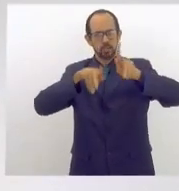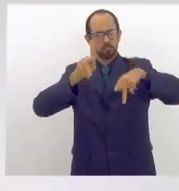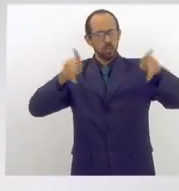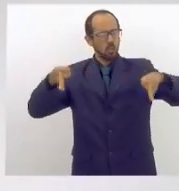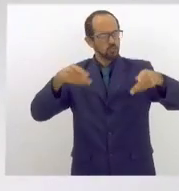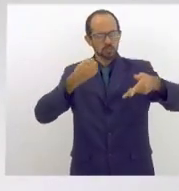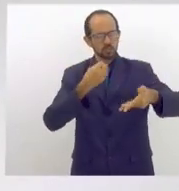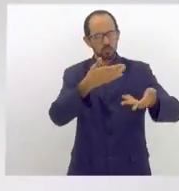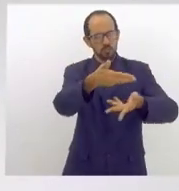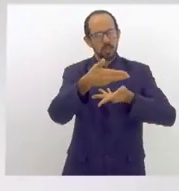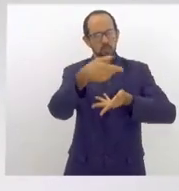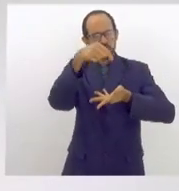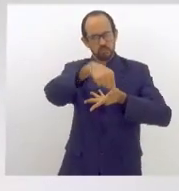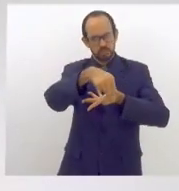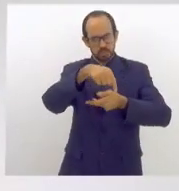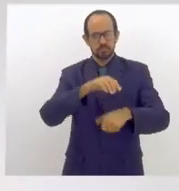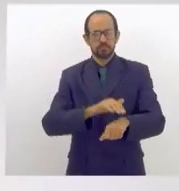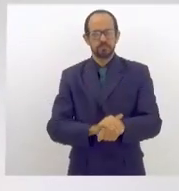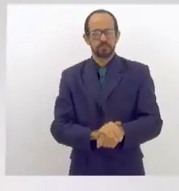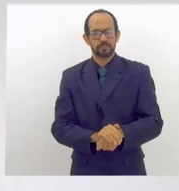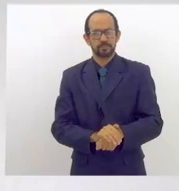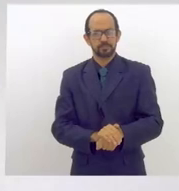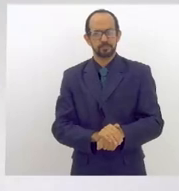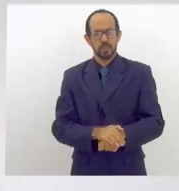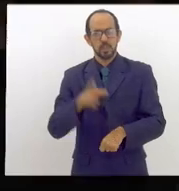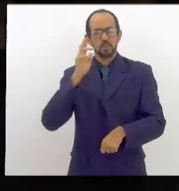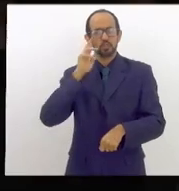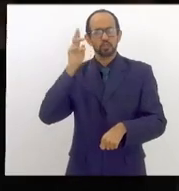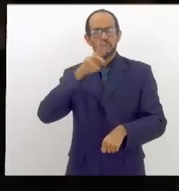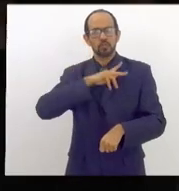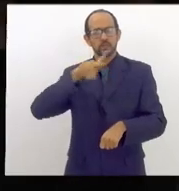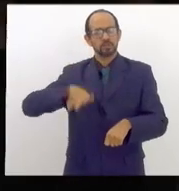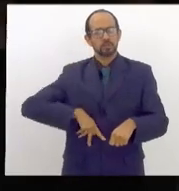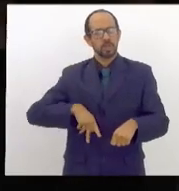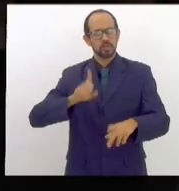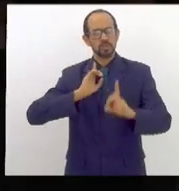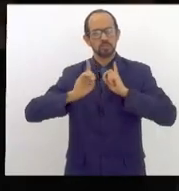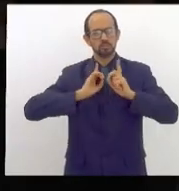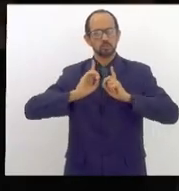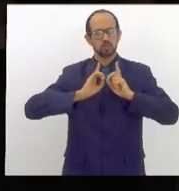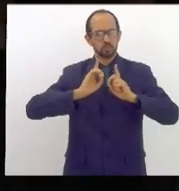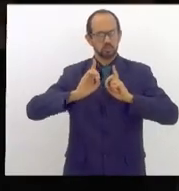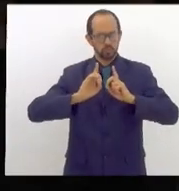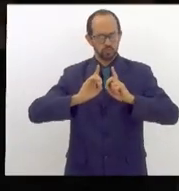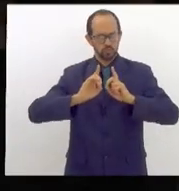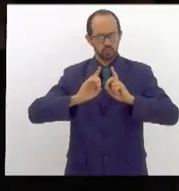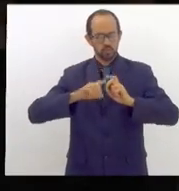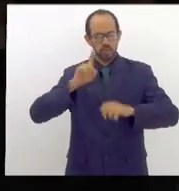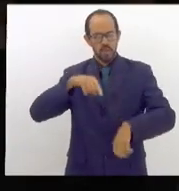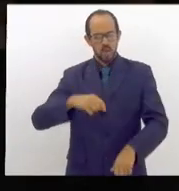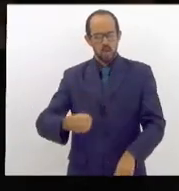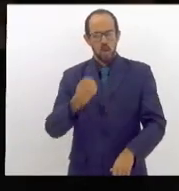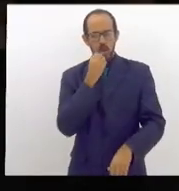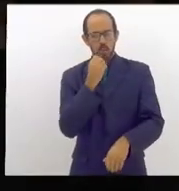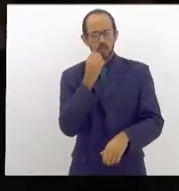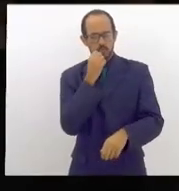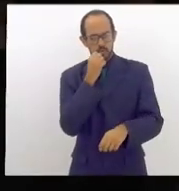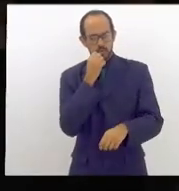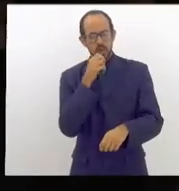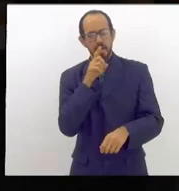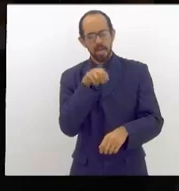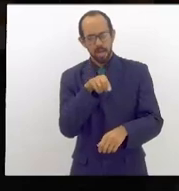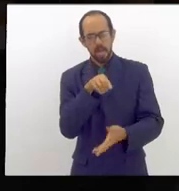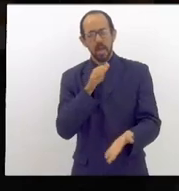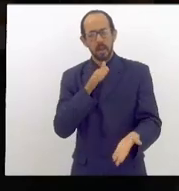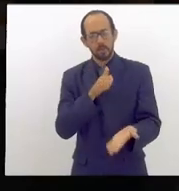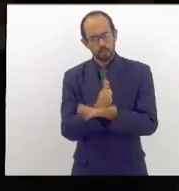aqui senhor presidente o que estamos discutindo evidentemente é a aprovação ou a